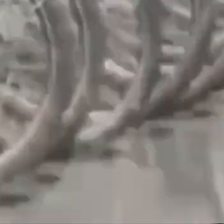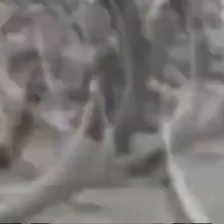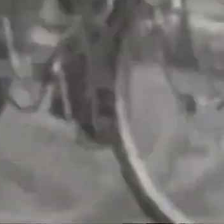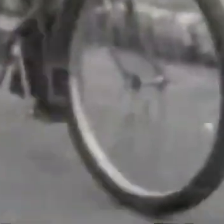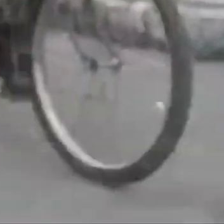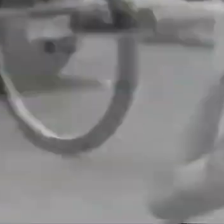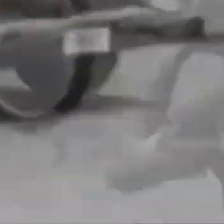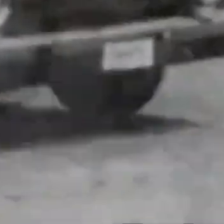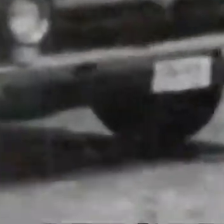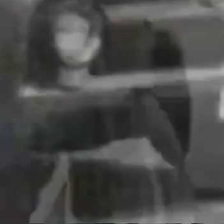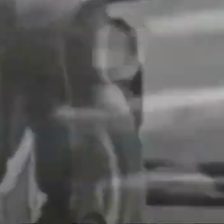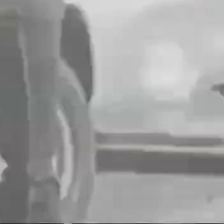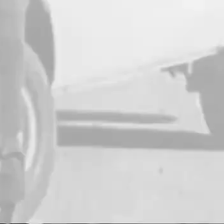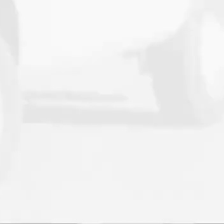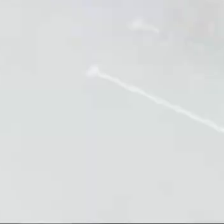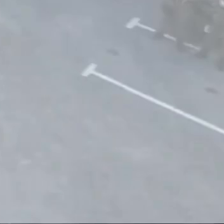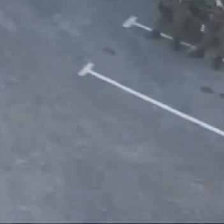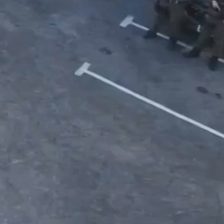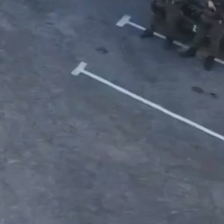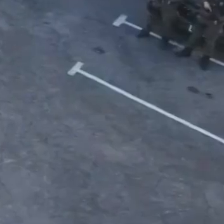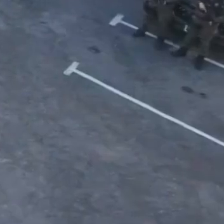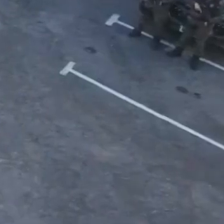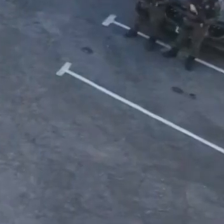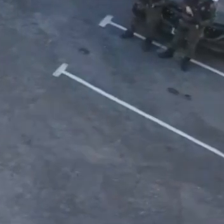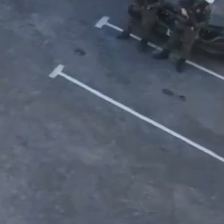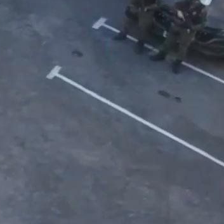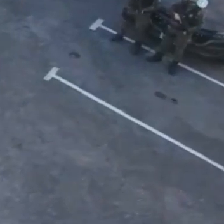tempo, parte dessa história.